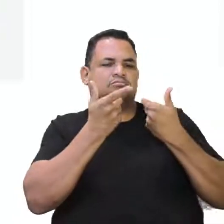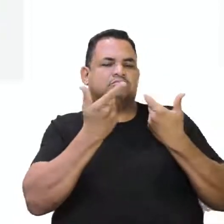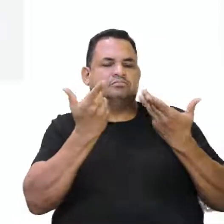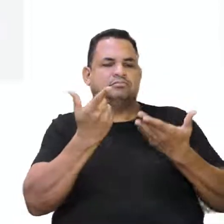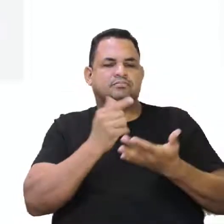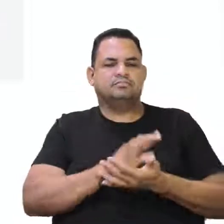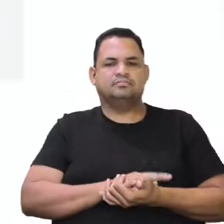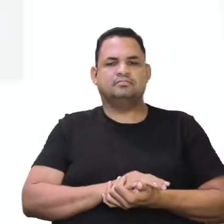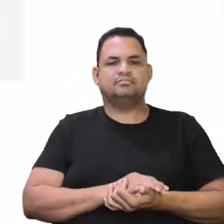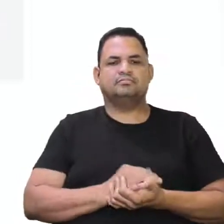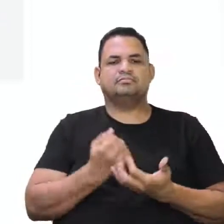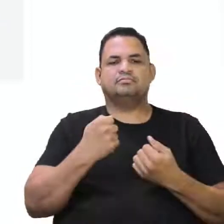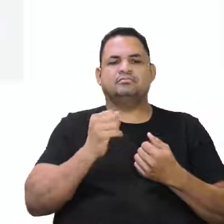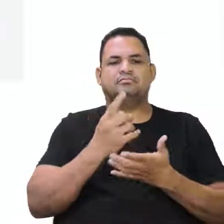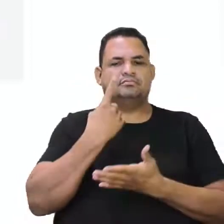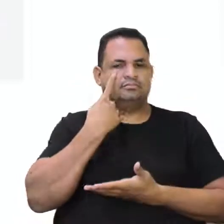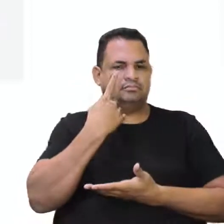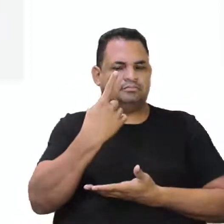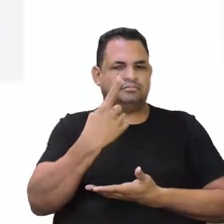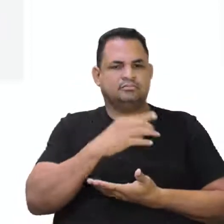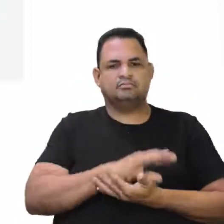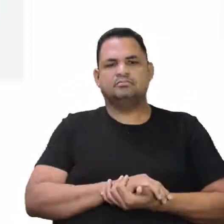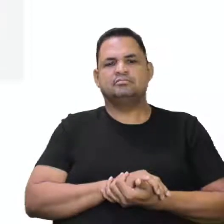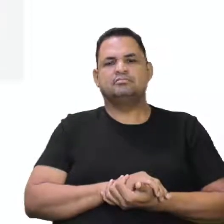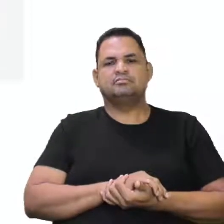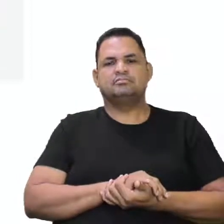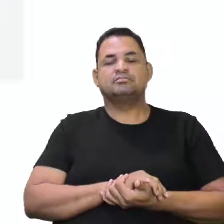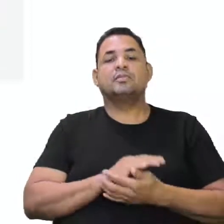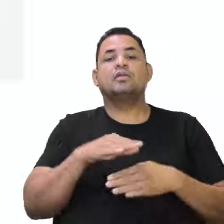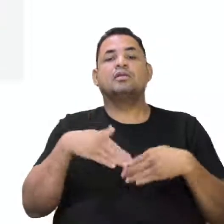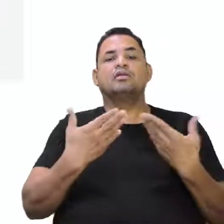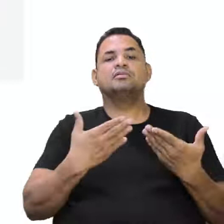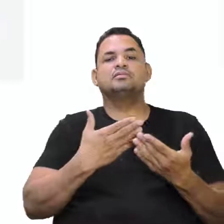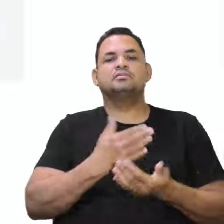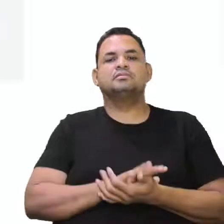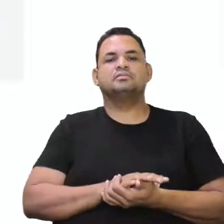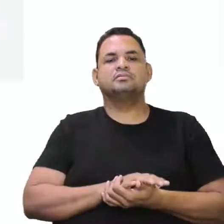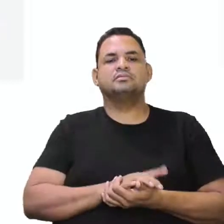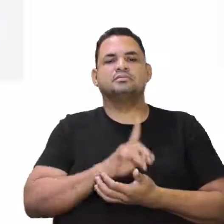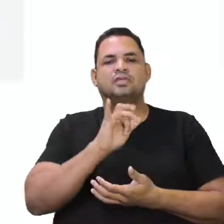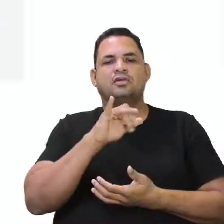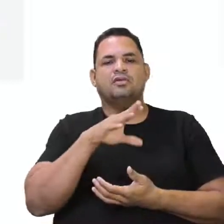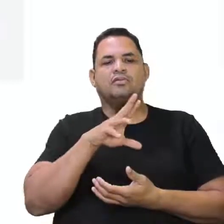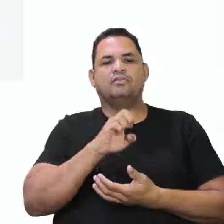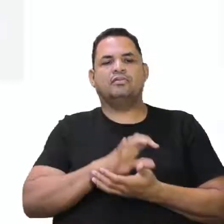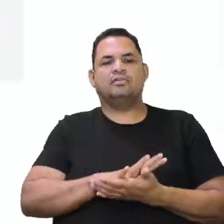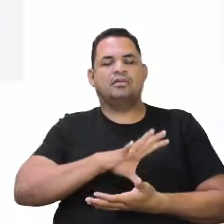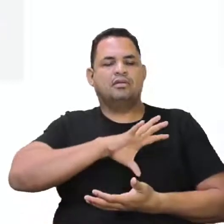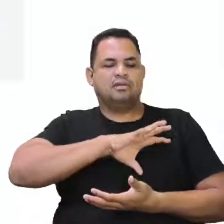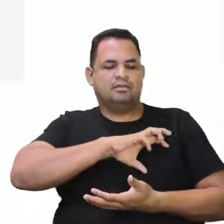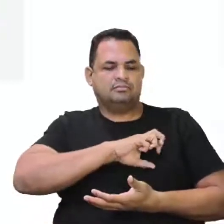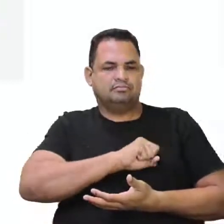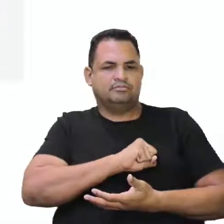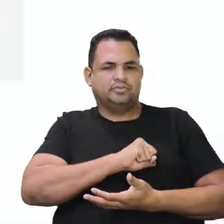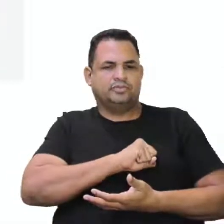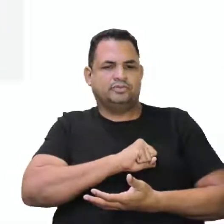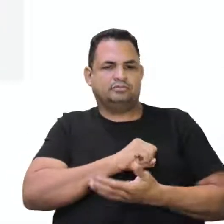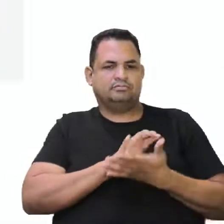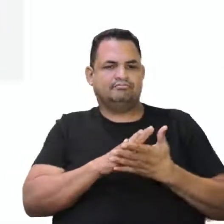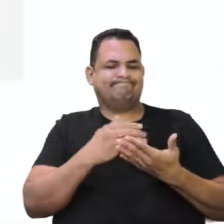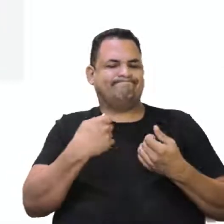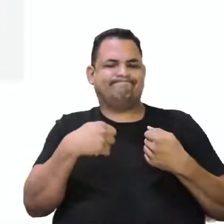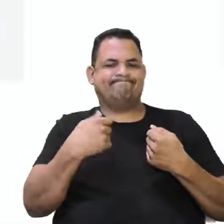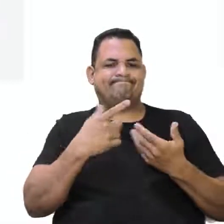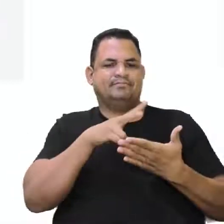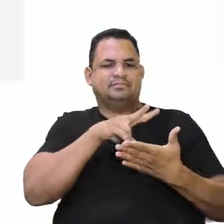imagens maravilhosas vocês podem ver que se trata de quê? De love, de amor. Eu nem preciso